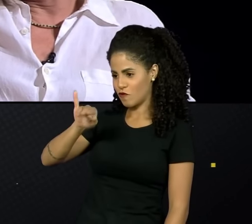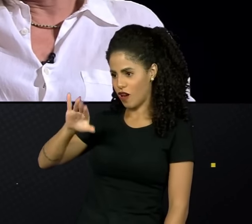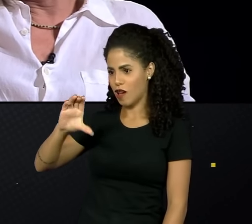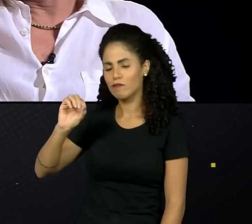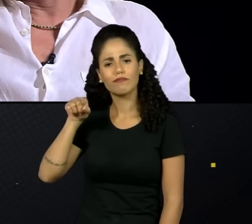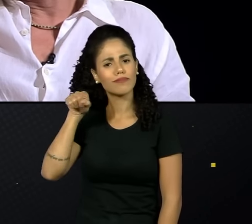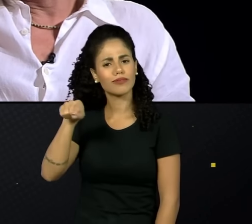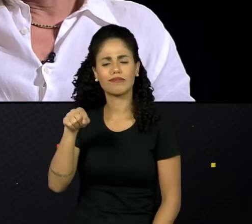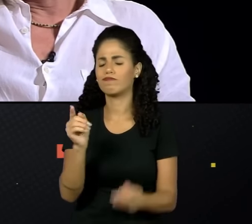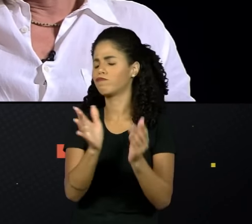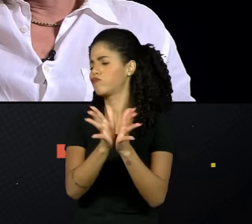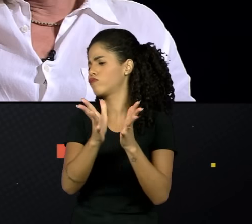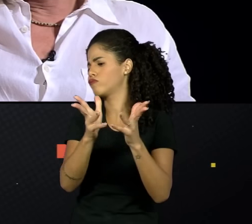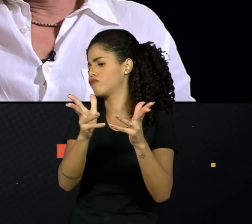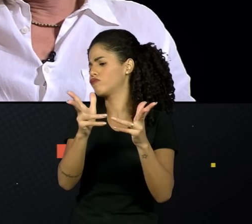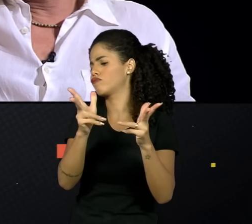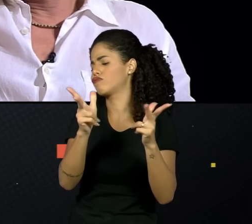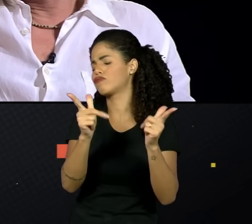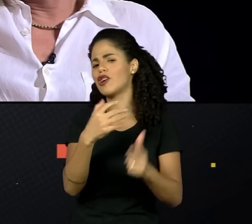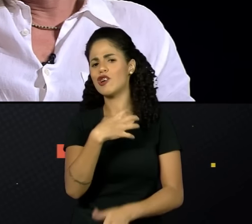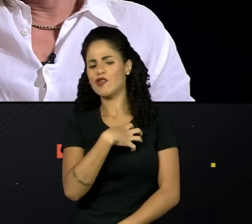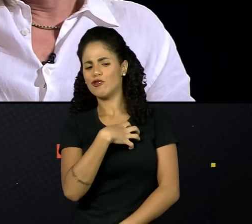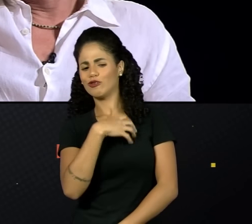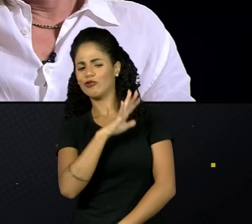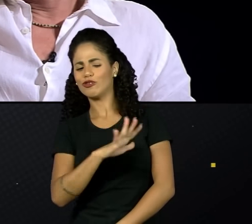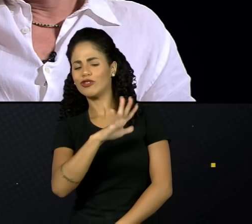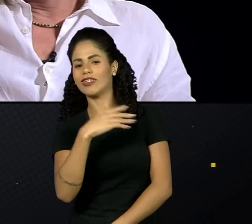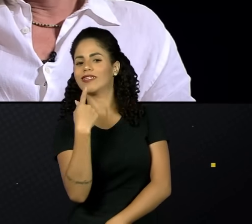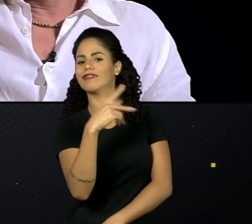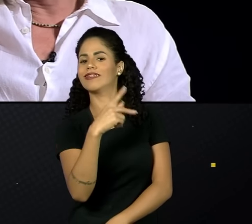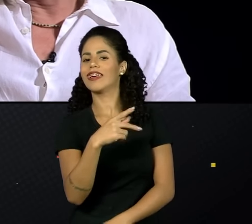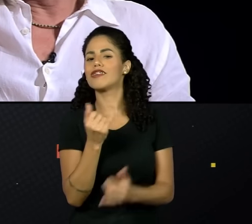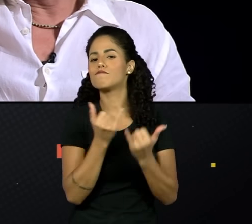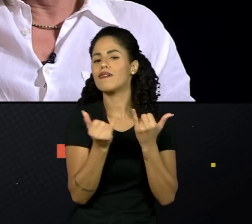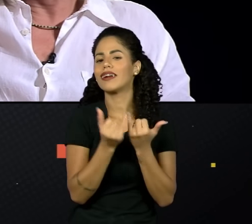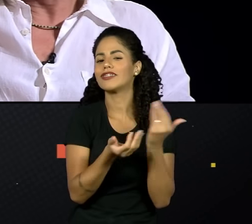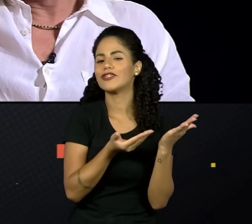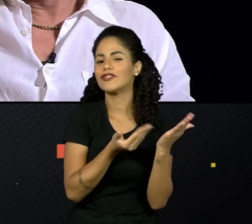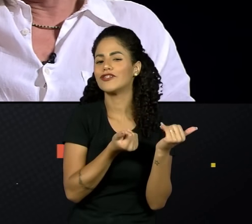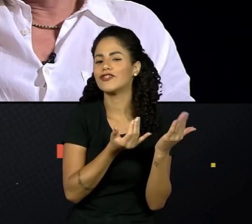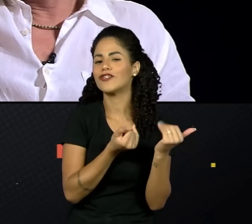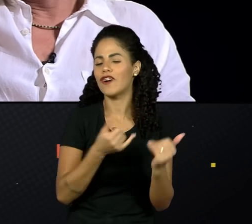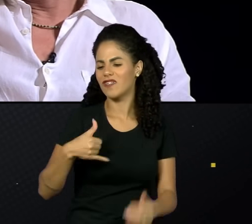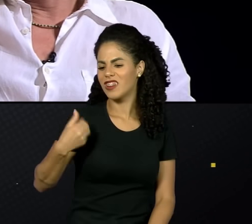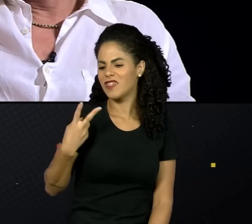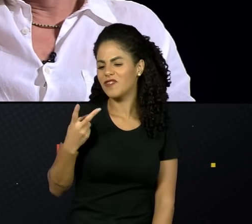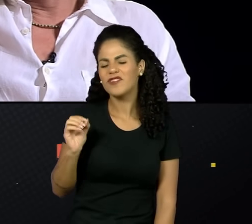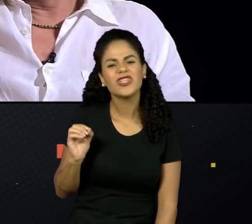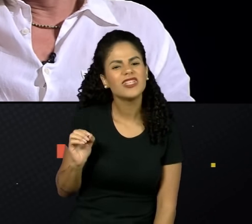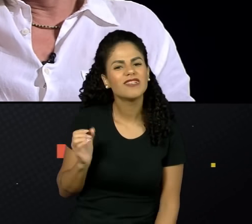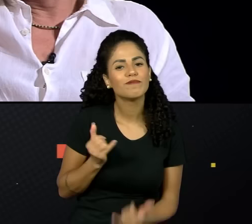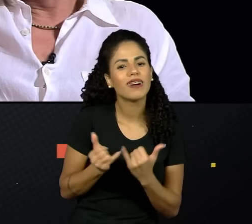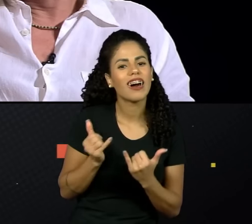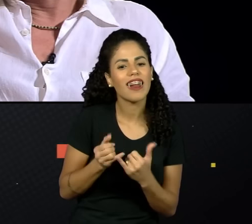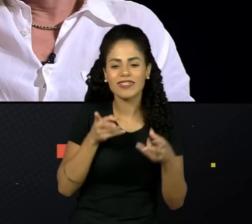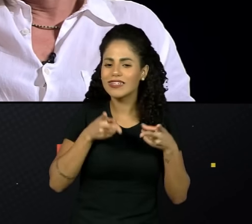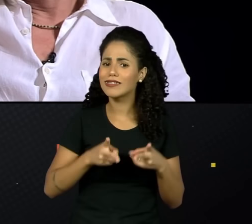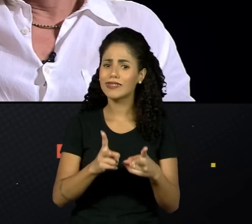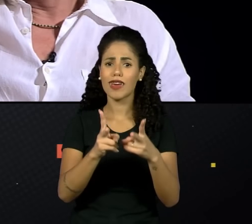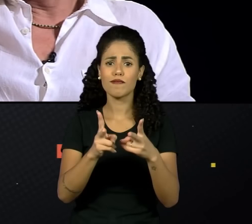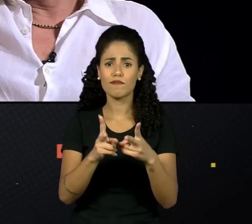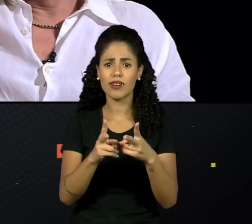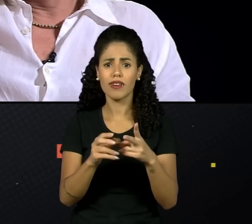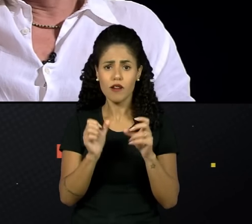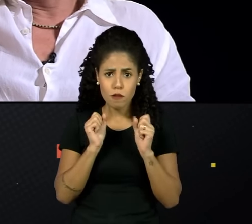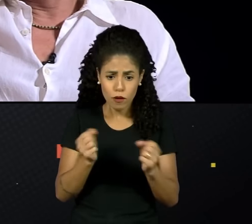isso ele ele tem alma de 20 anos Isso não vai nunca ele pode ter 100